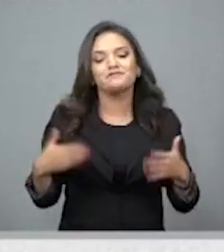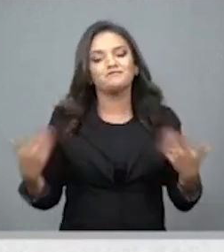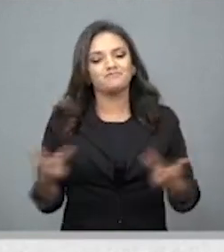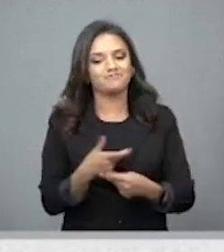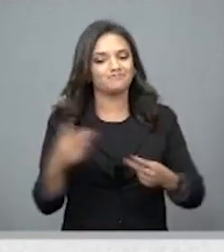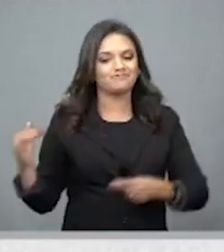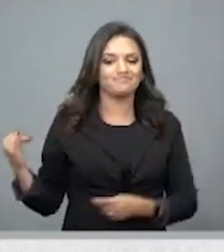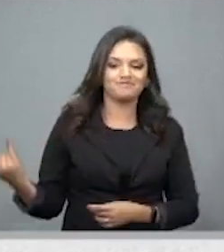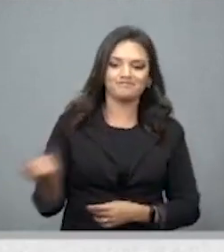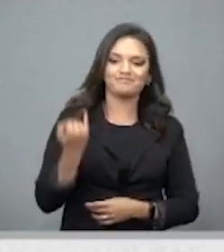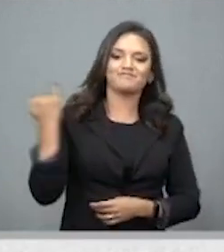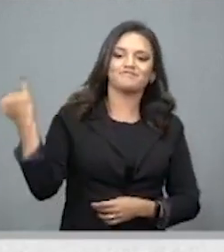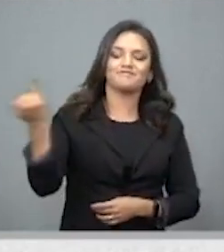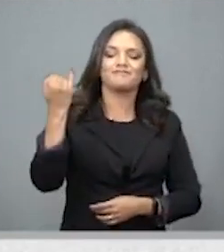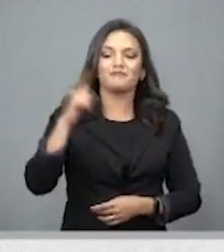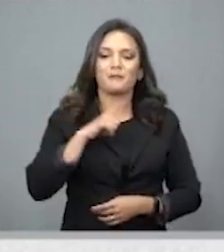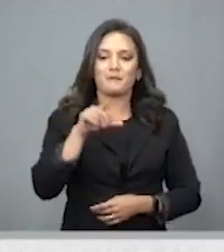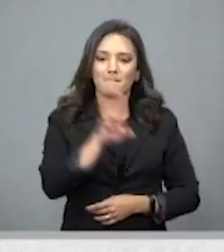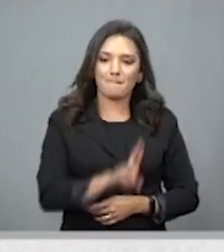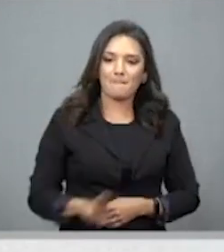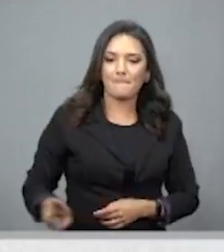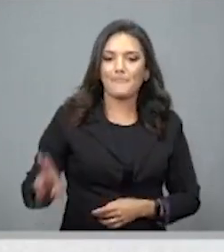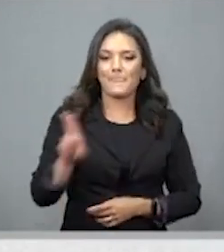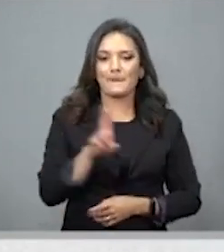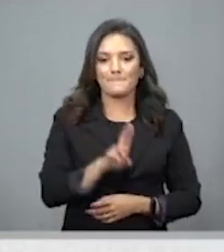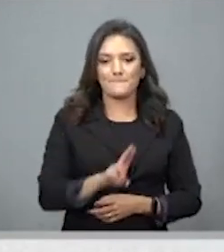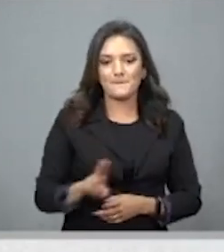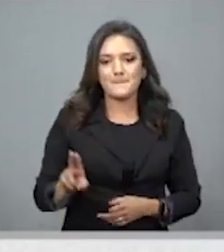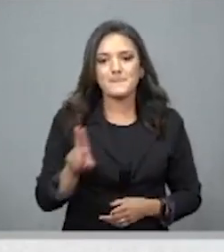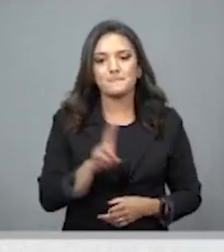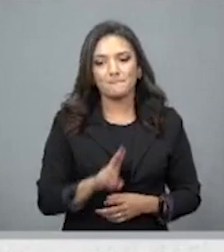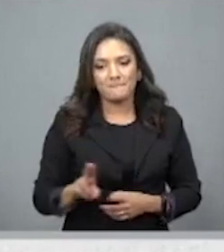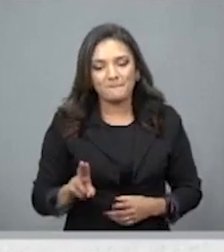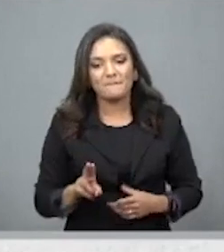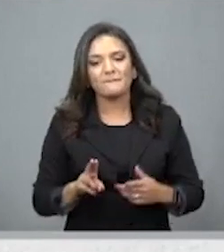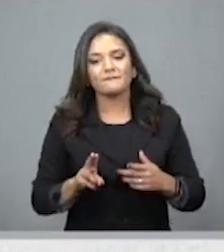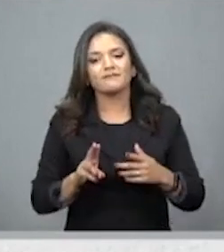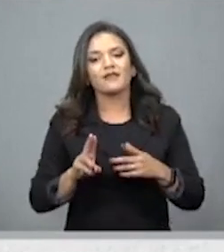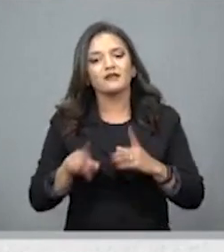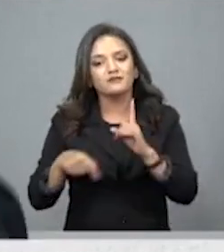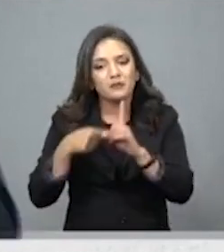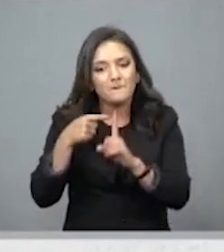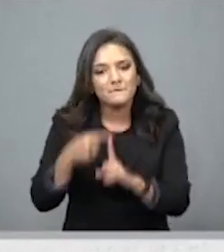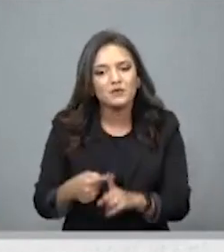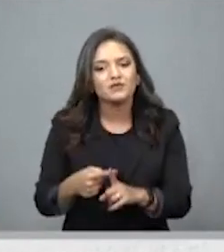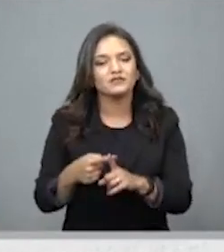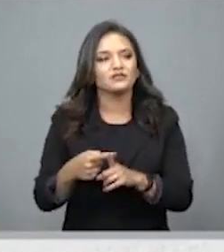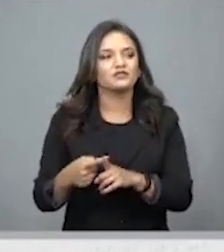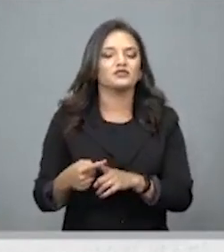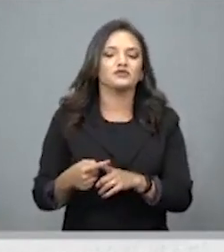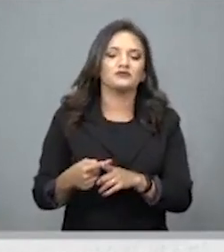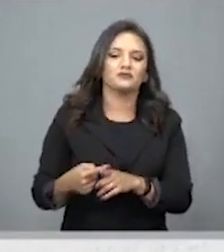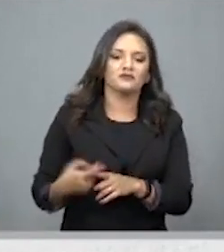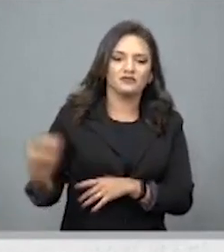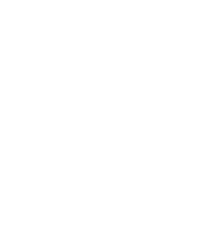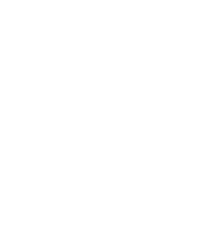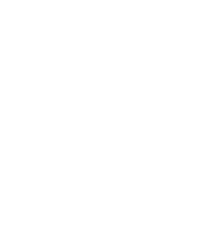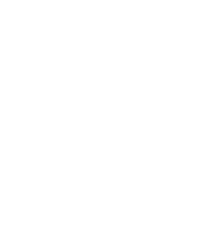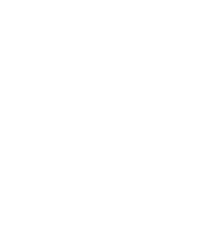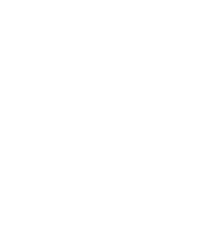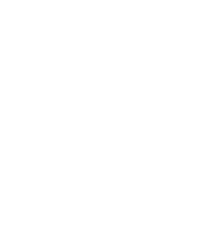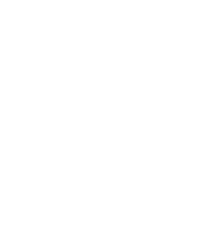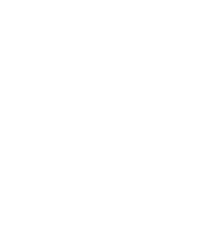decisivas para a utilização positiva E construtiva das novas tecnologias